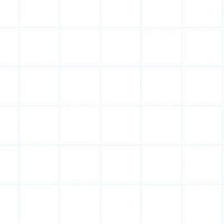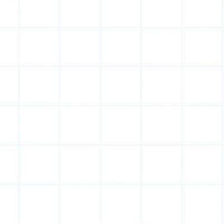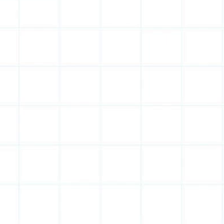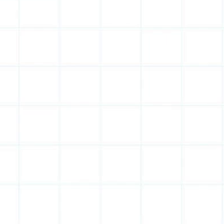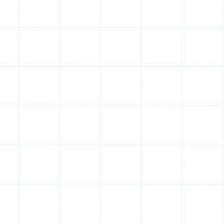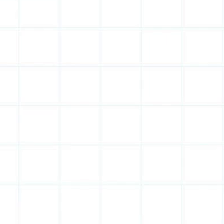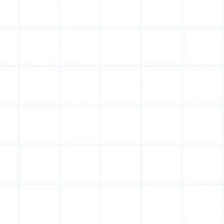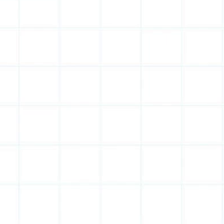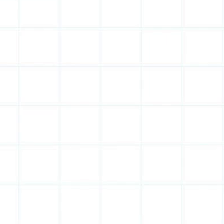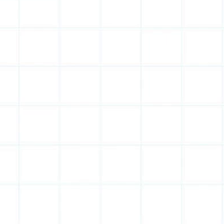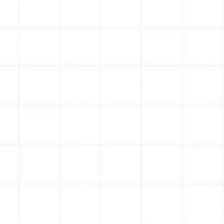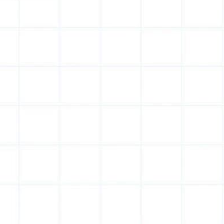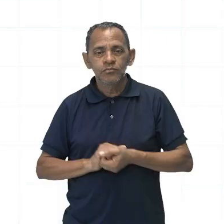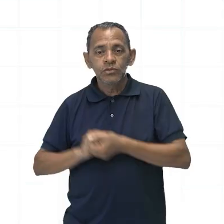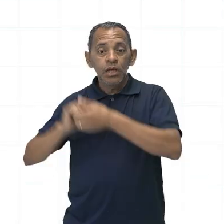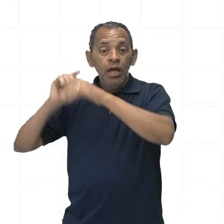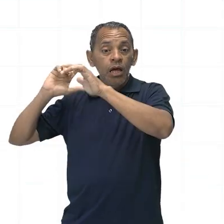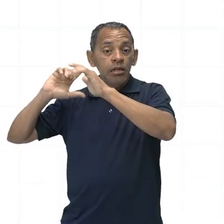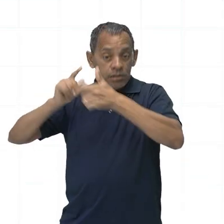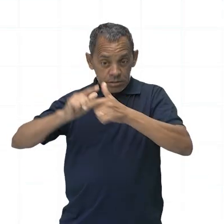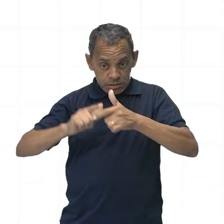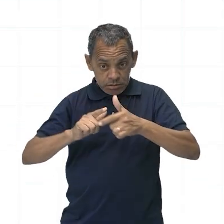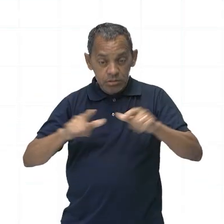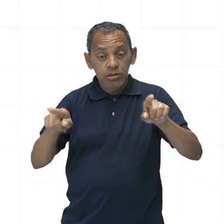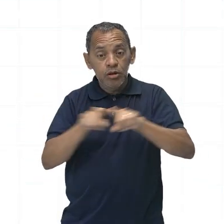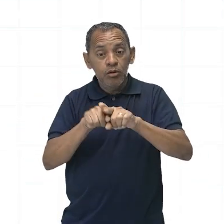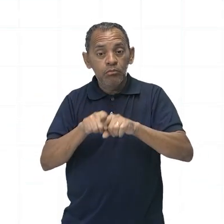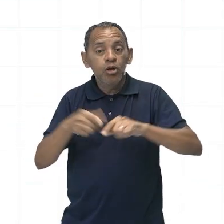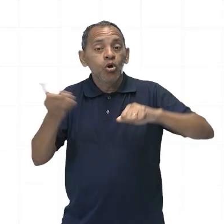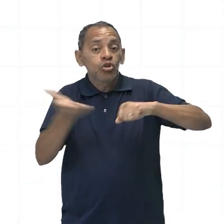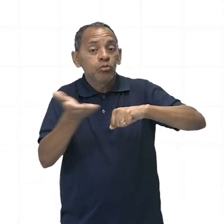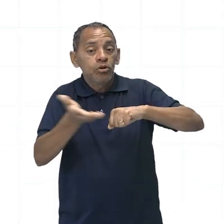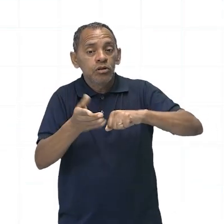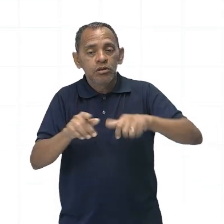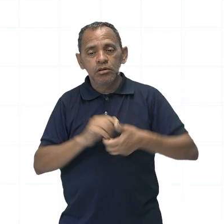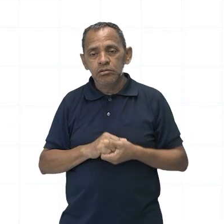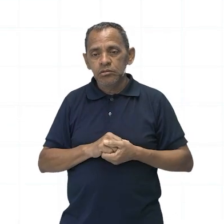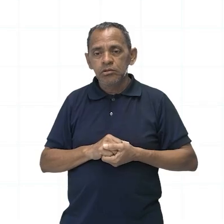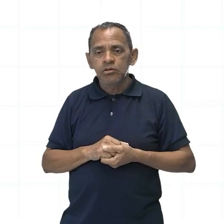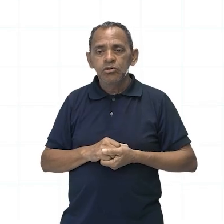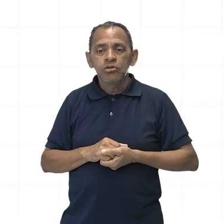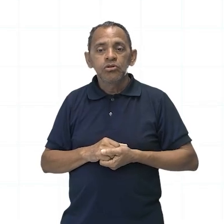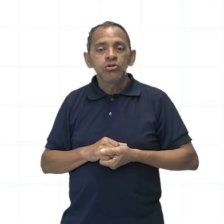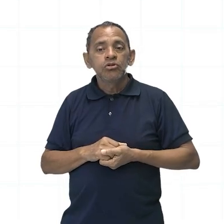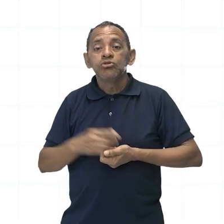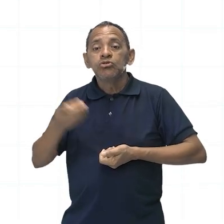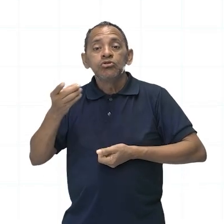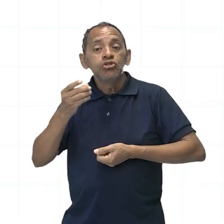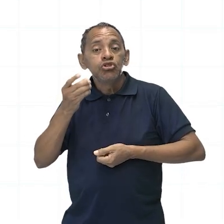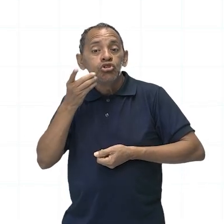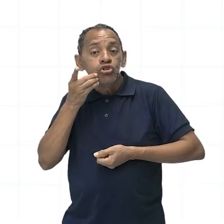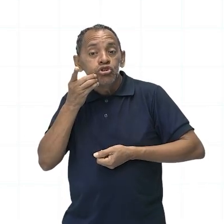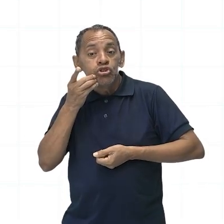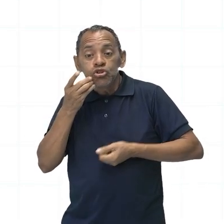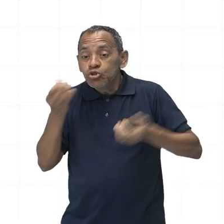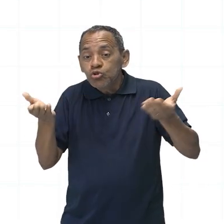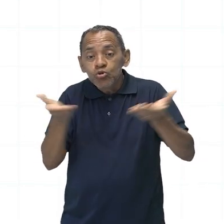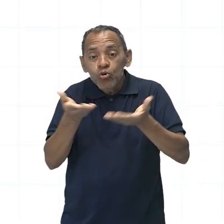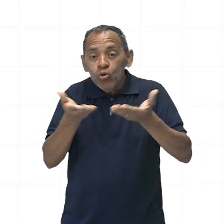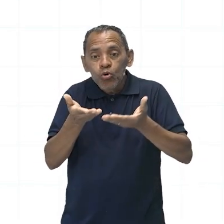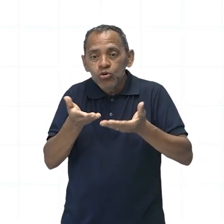é contemporaneidade? São os dias atuais. Ele se manifesta através de uma variedade de